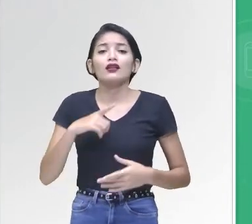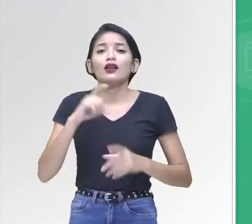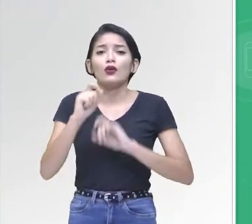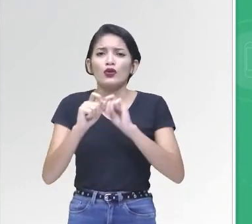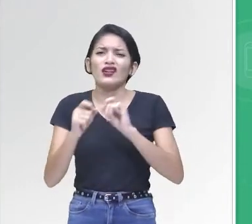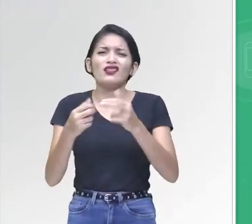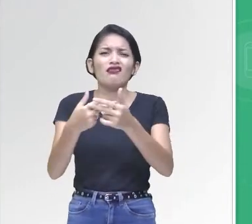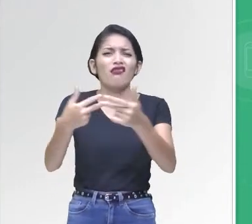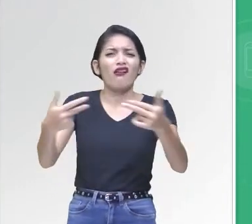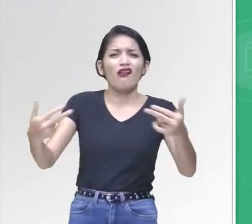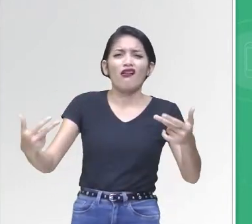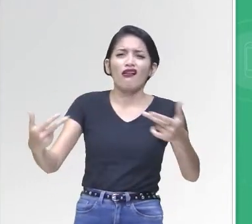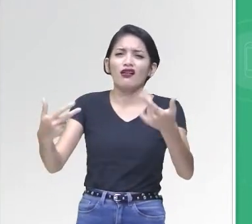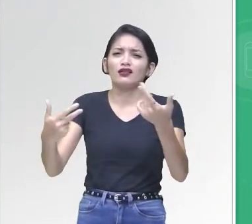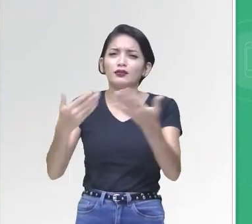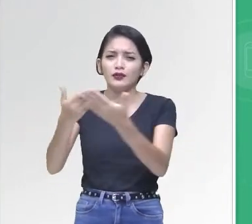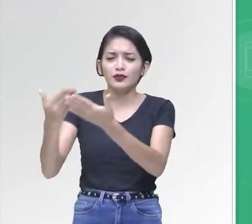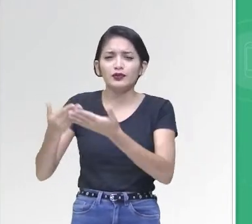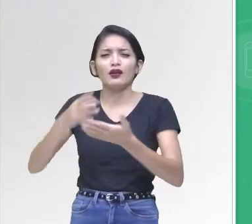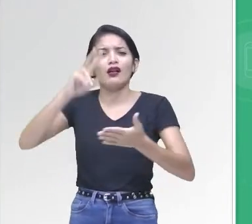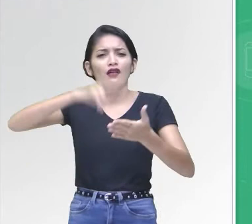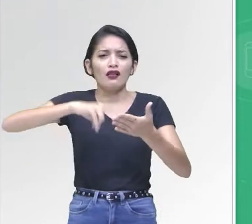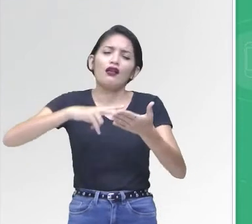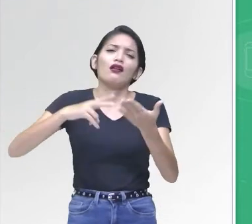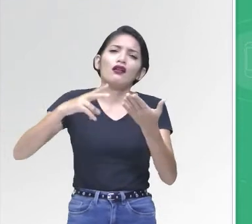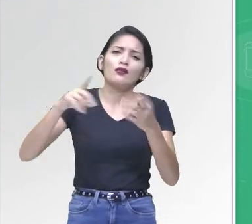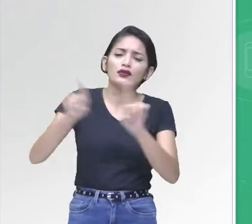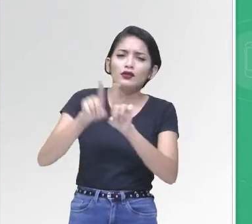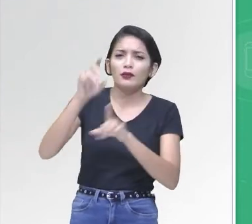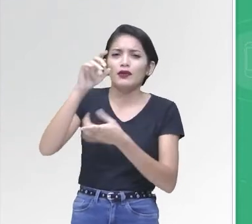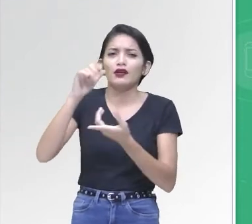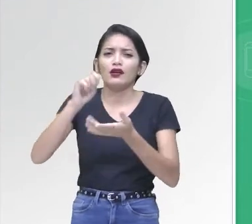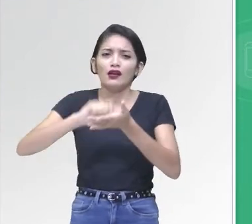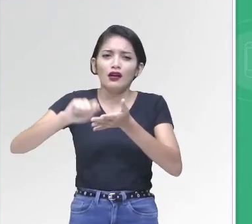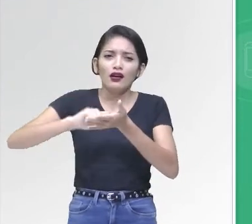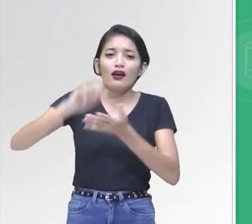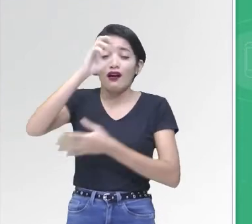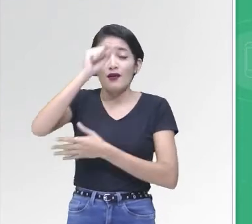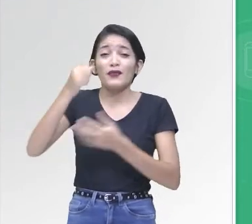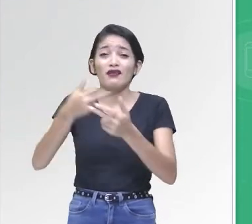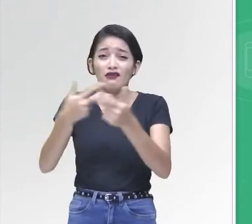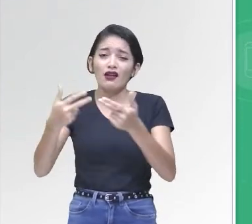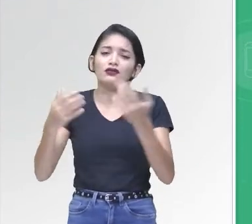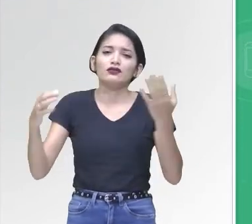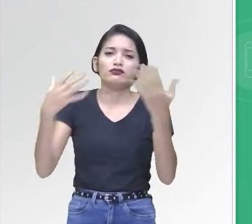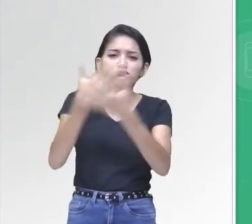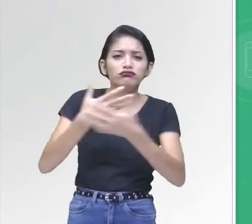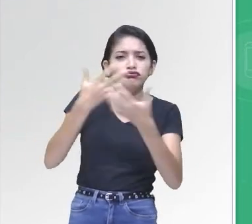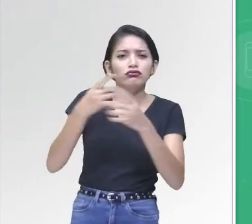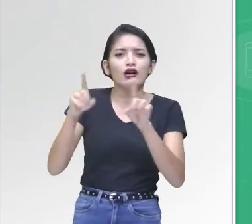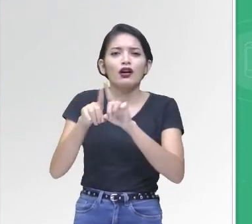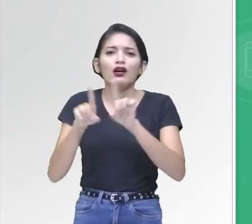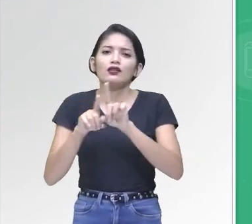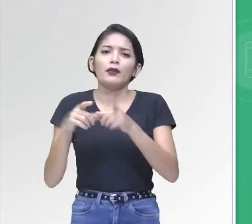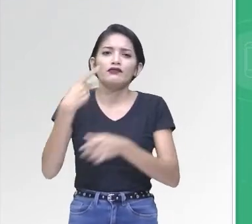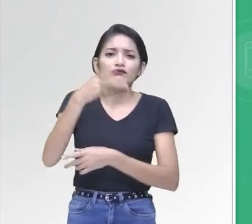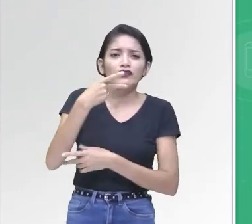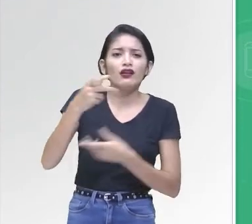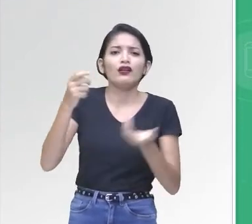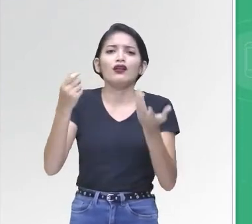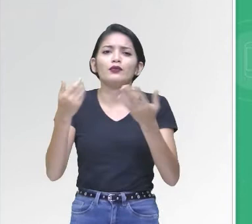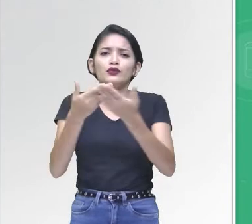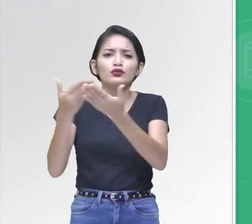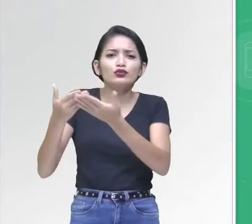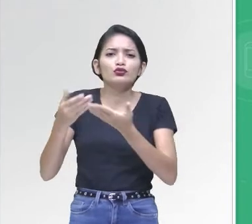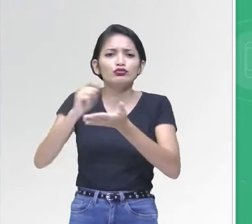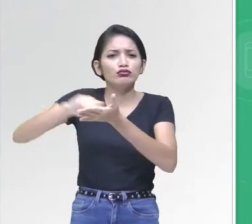hacemos muita coisa, não? Leemos e descrevemos textos, dibujamos, aprendemos canções, hablamos, escuchamos, descrevemos